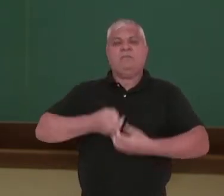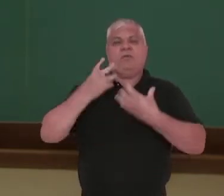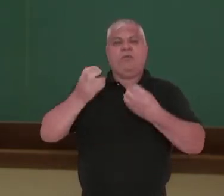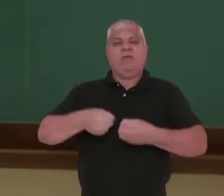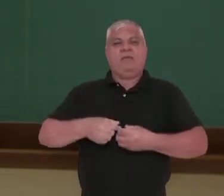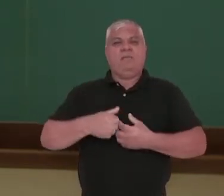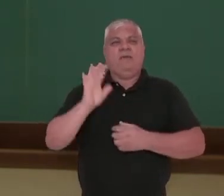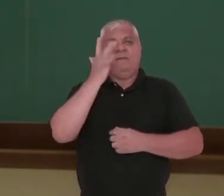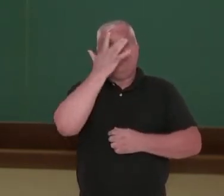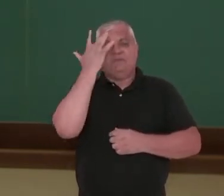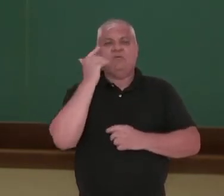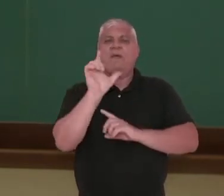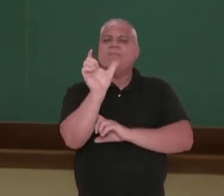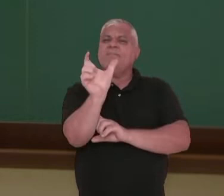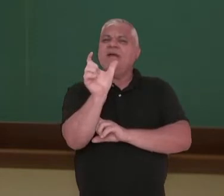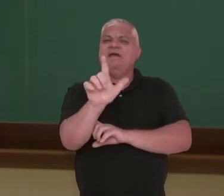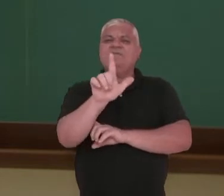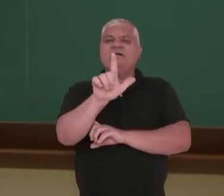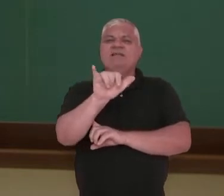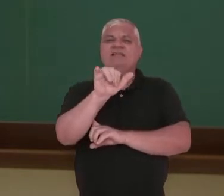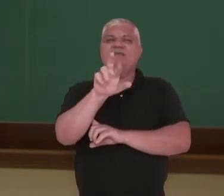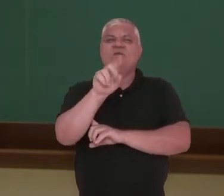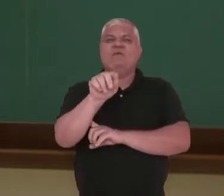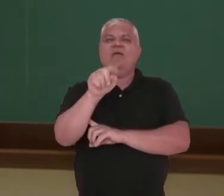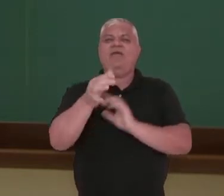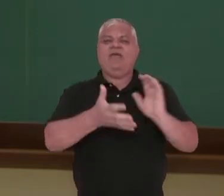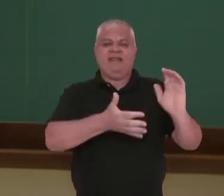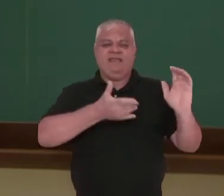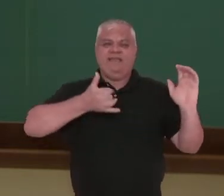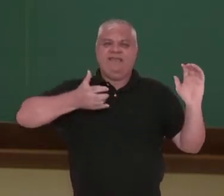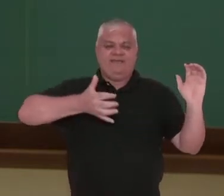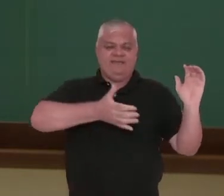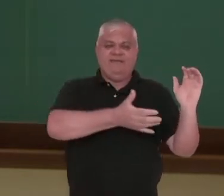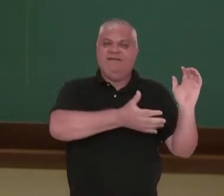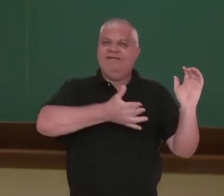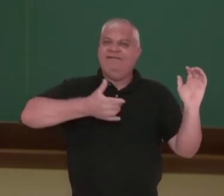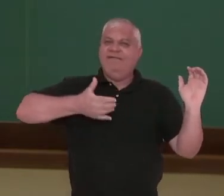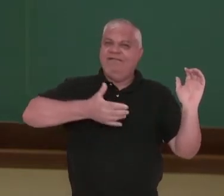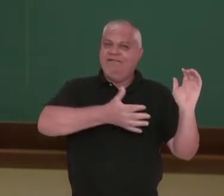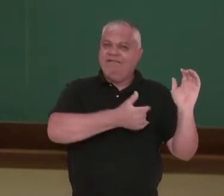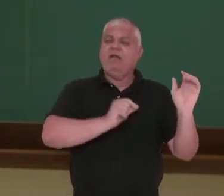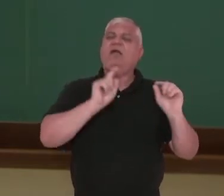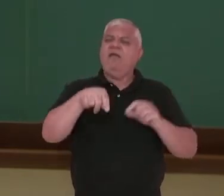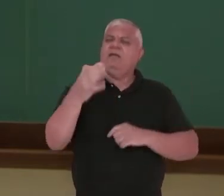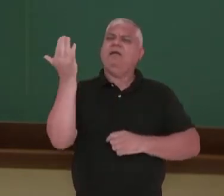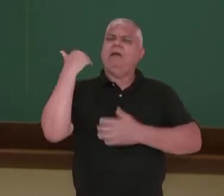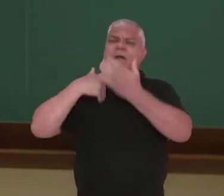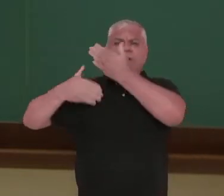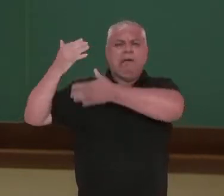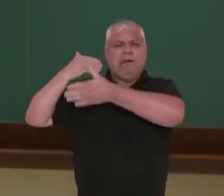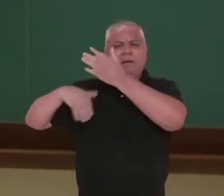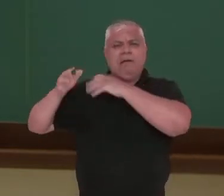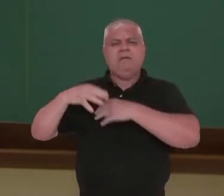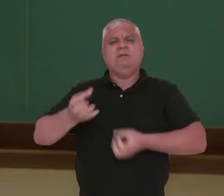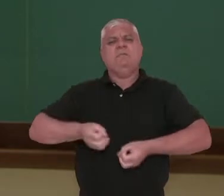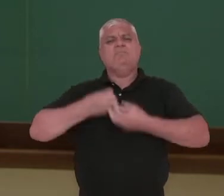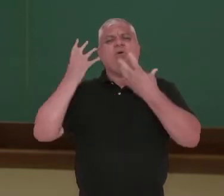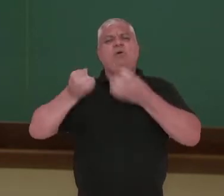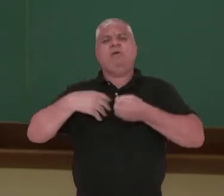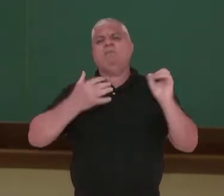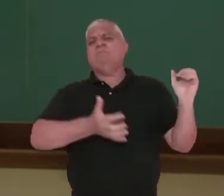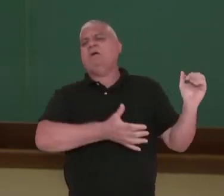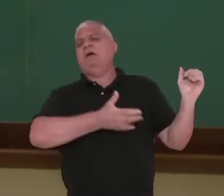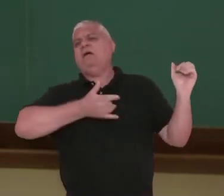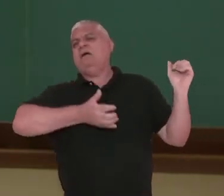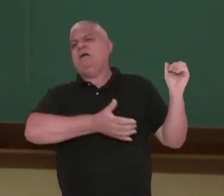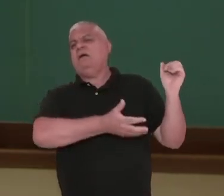a palavra lírico vem desse instrumento aqui, que é a lira, que acompanhava o canto dos poemas. No